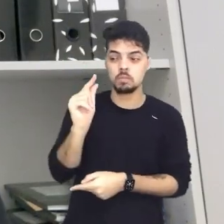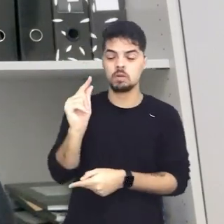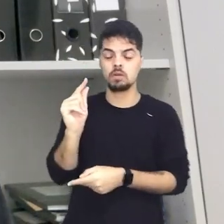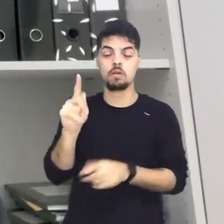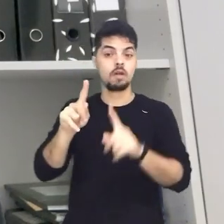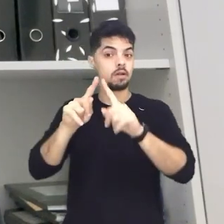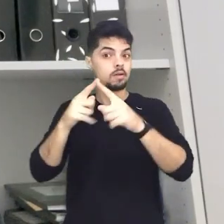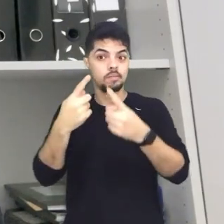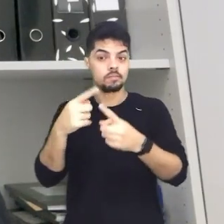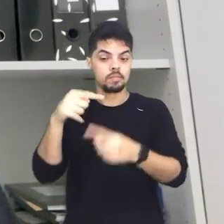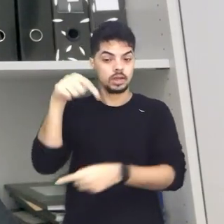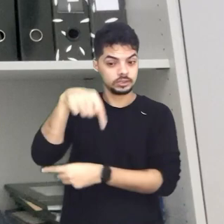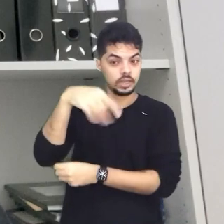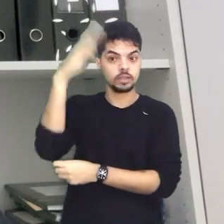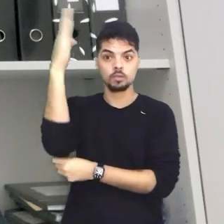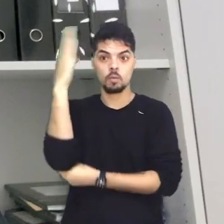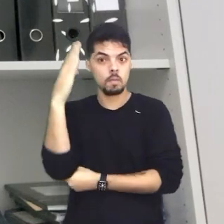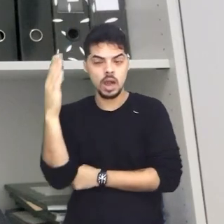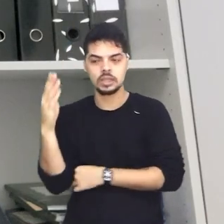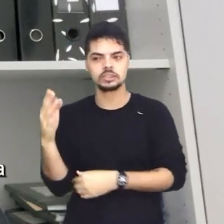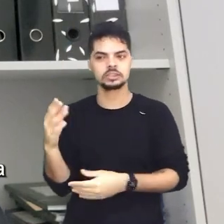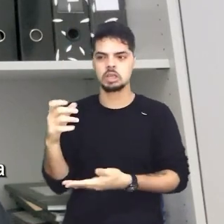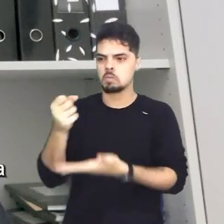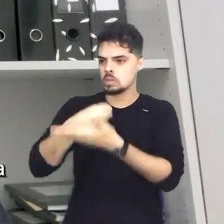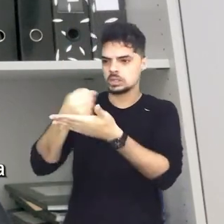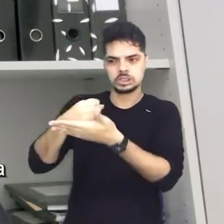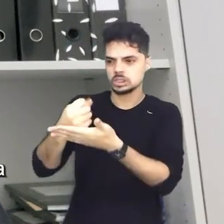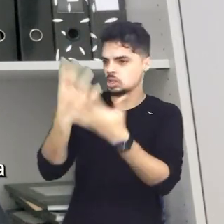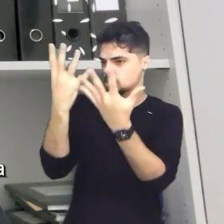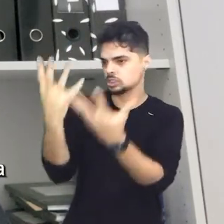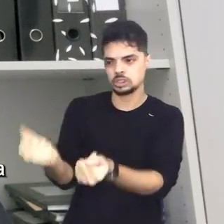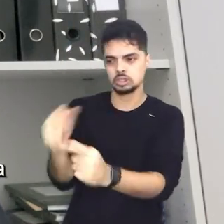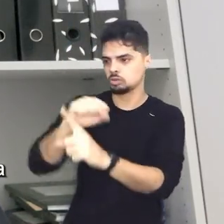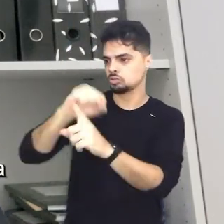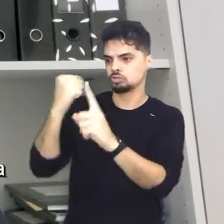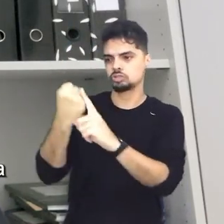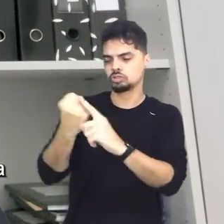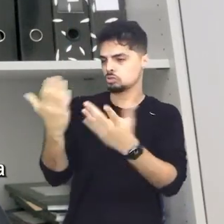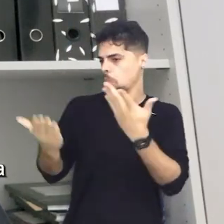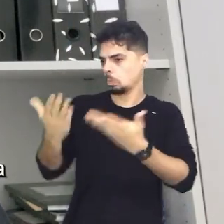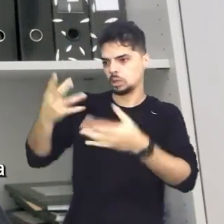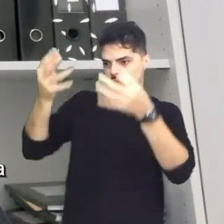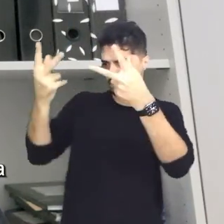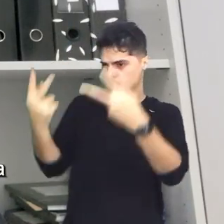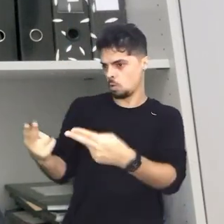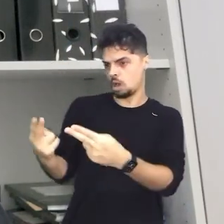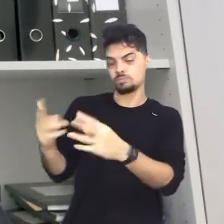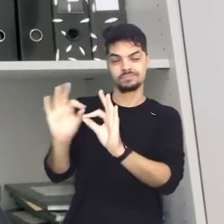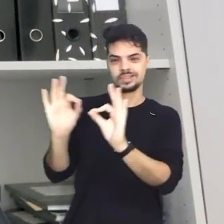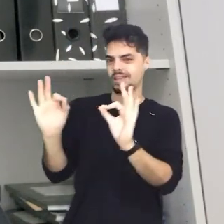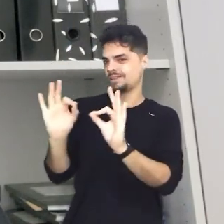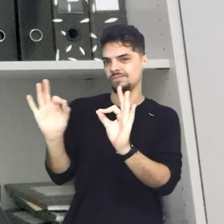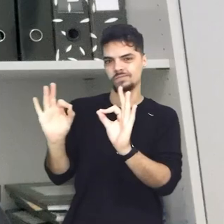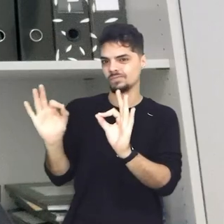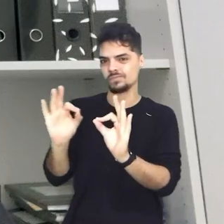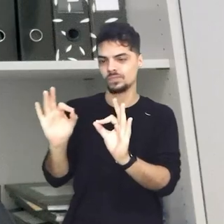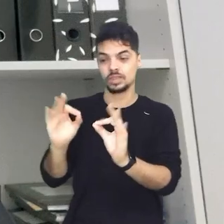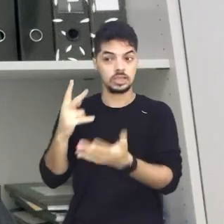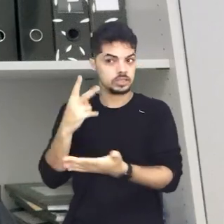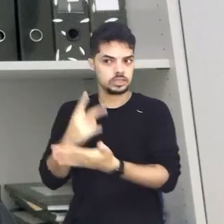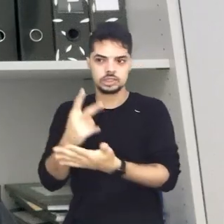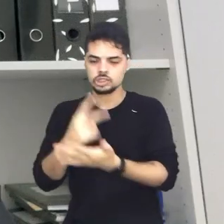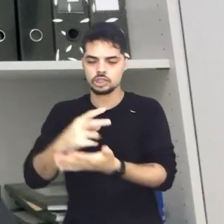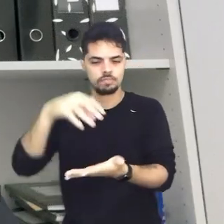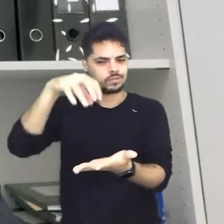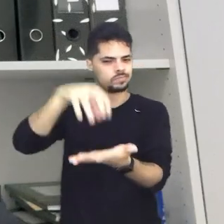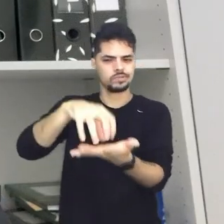dessa ruptura do Estatuto Colonial, o Império do Brasil ele não acenou por justiça social. Pelo contrário, ele